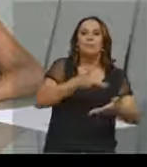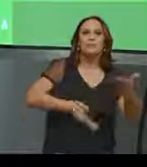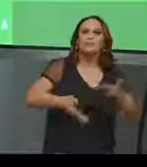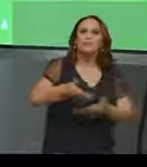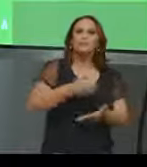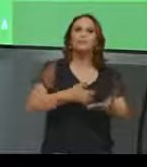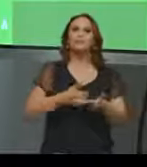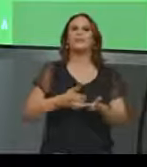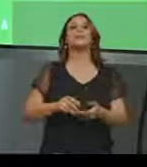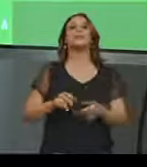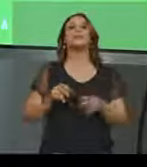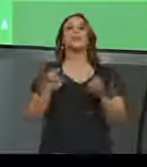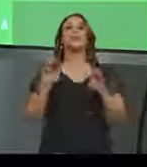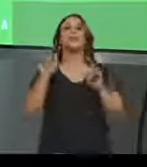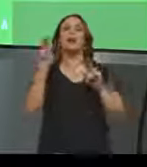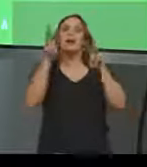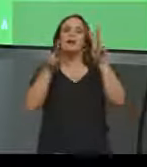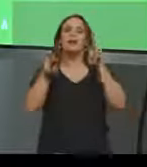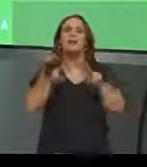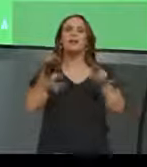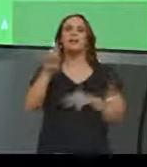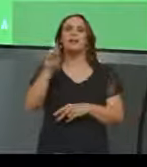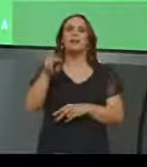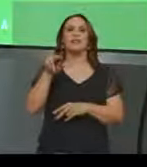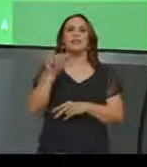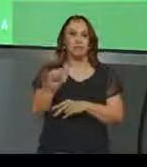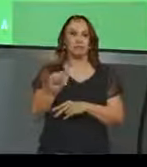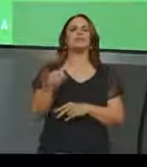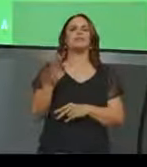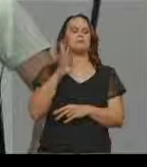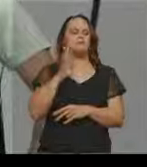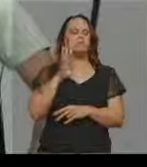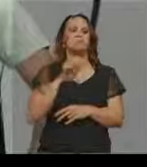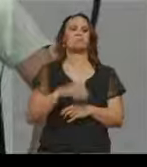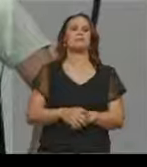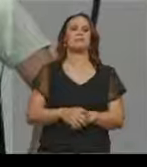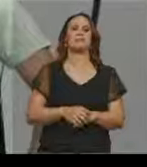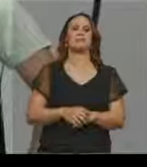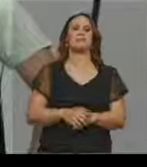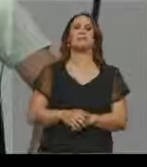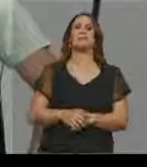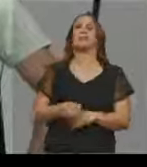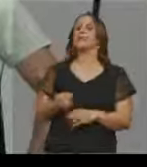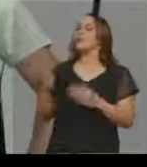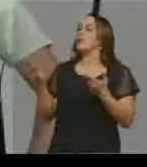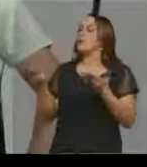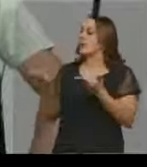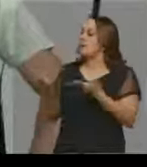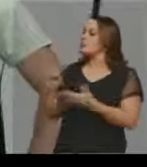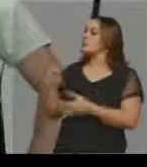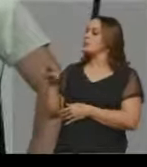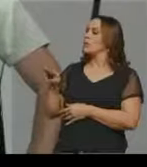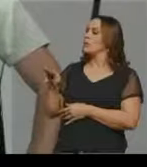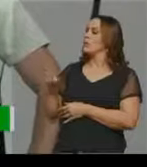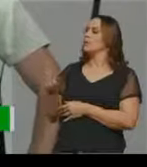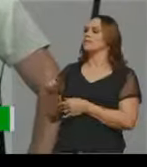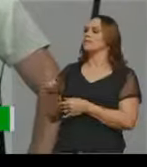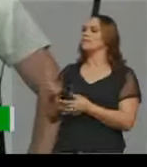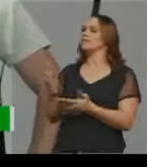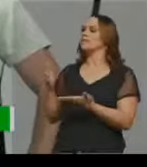em ciências, professor Bruno, conta pra gente quais os temas abordados hoje. Primeiramente, tudo bem com vocês? Tudo bom? Espero que esteja tudo bem com você